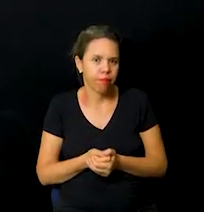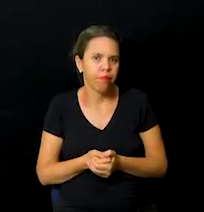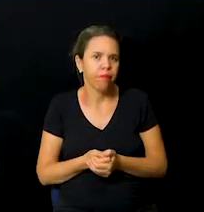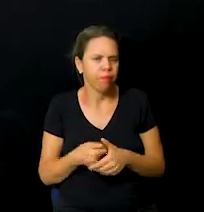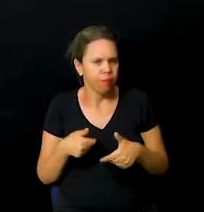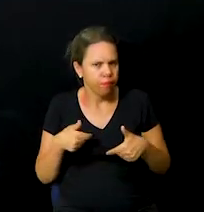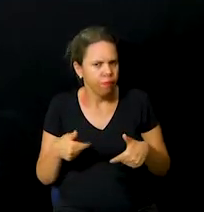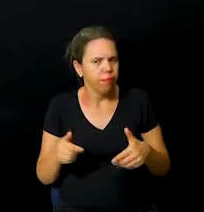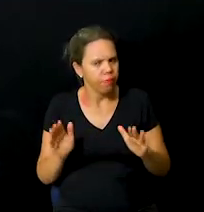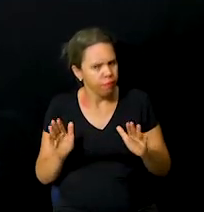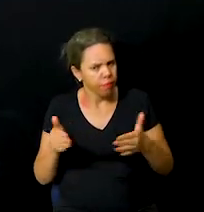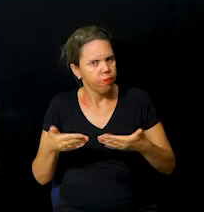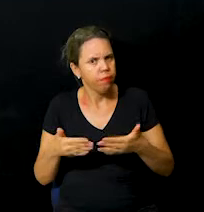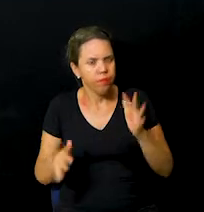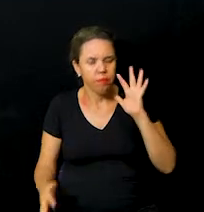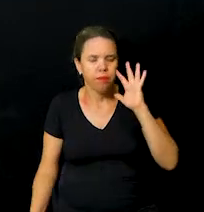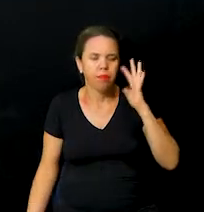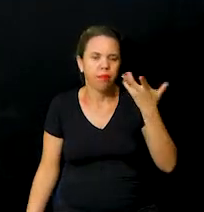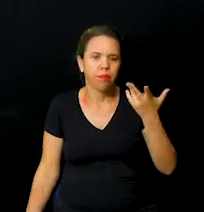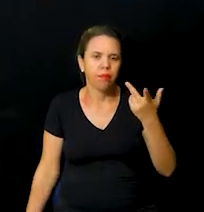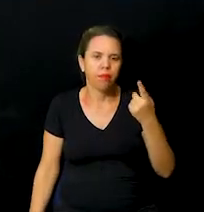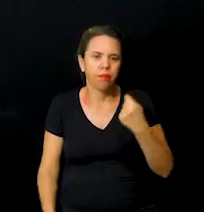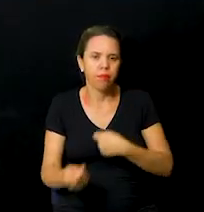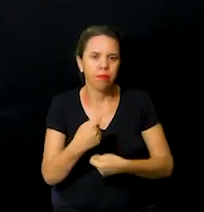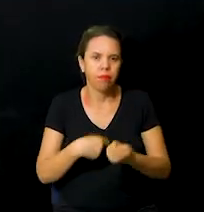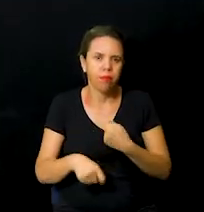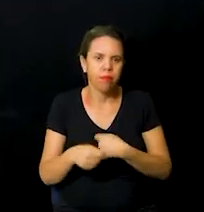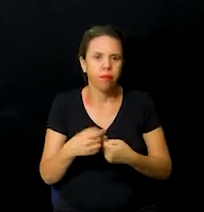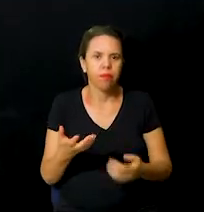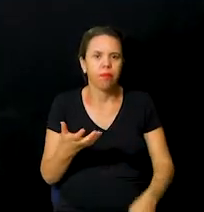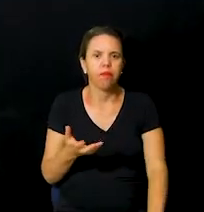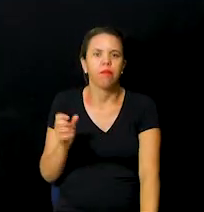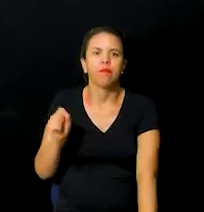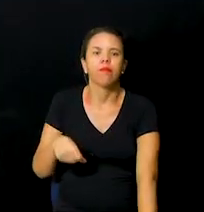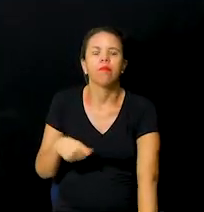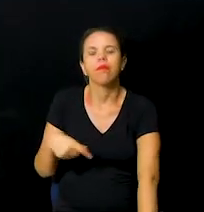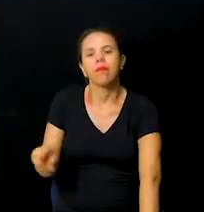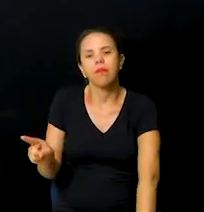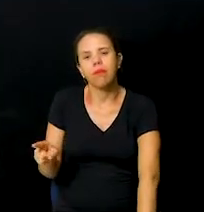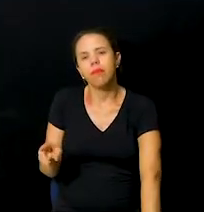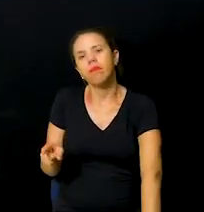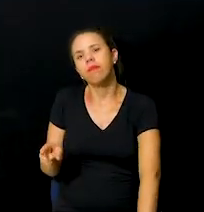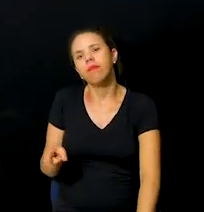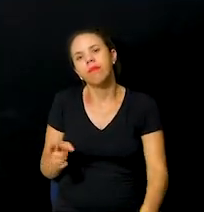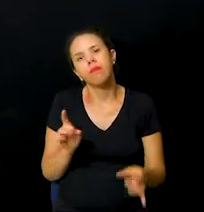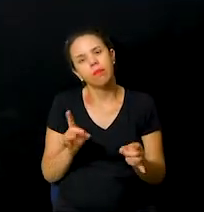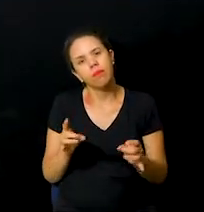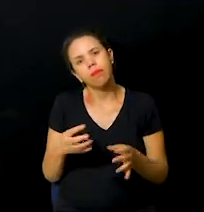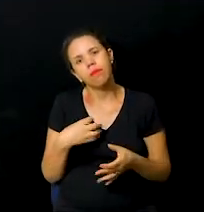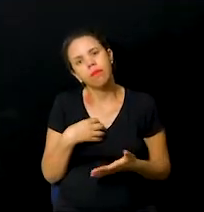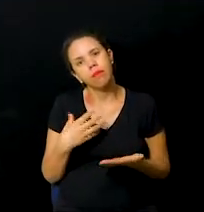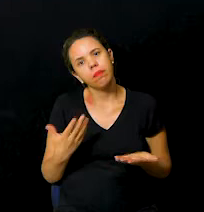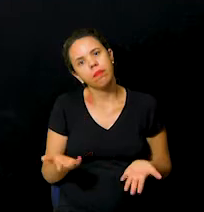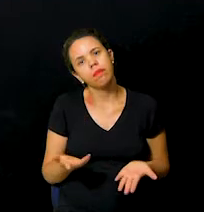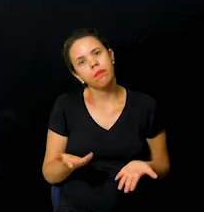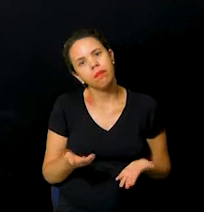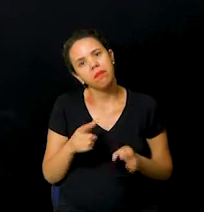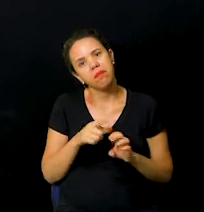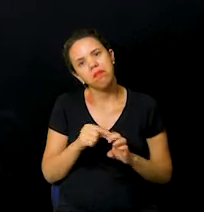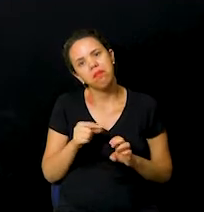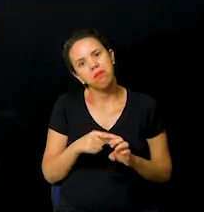e mais intensivamente focadas no resultado do negócio. Ou seja, elas querem sim ir lá vender e se